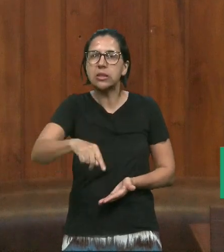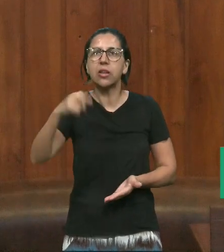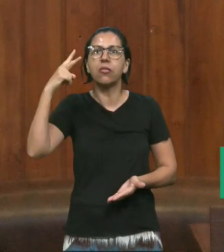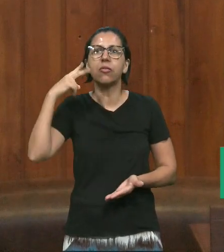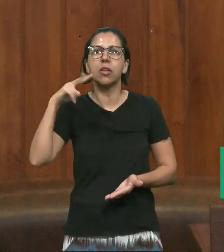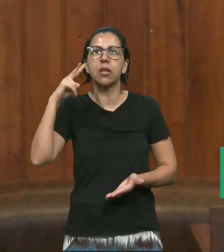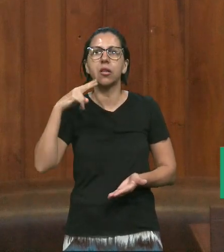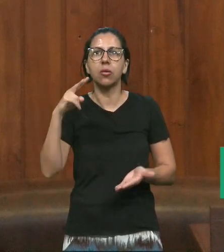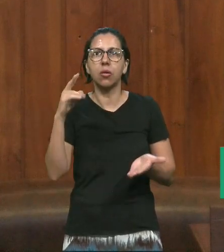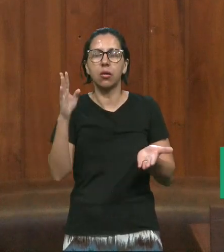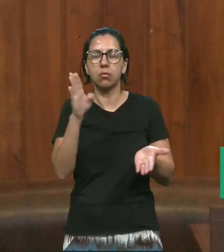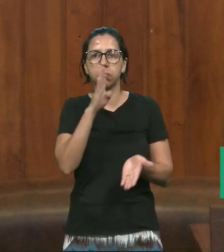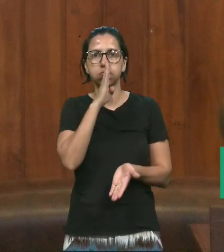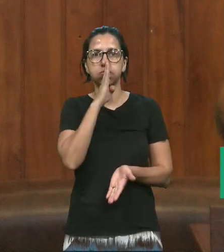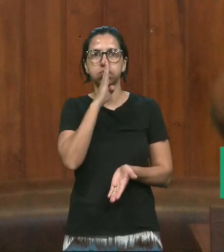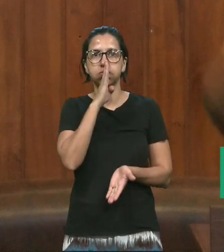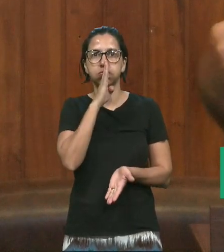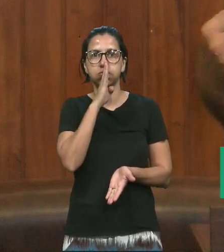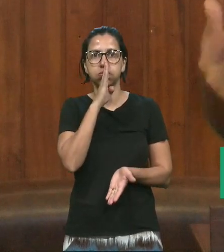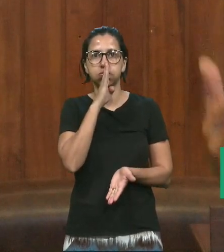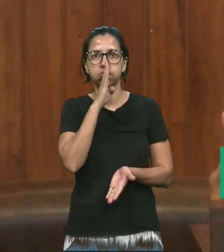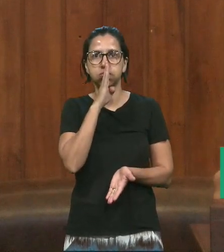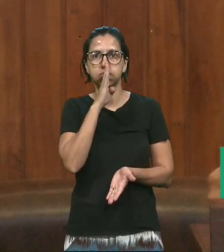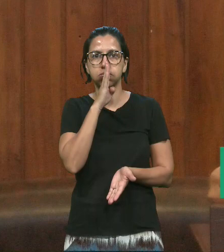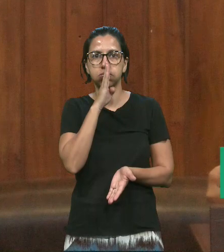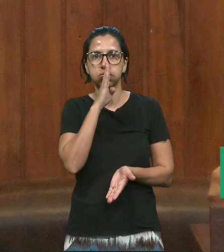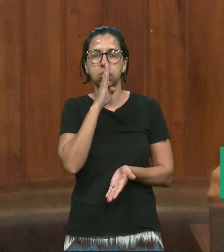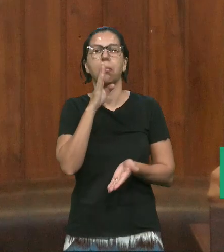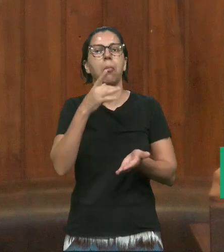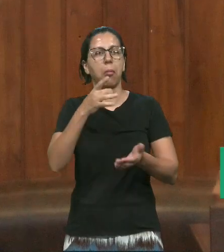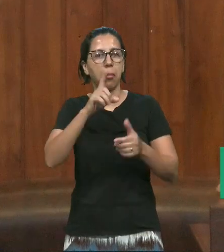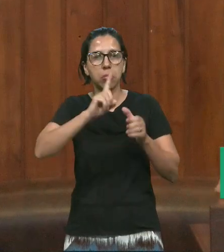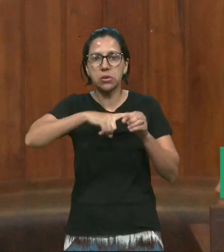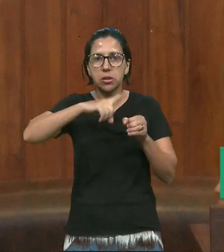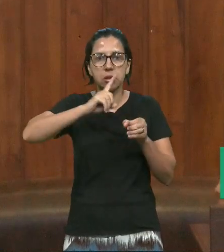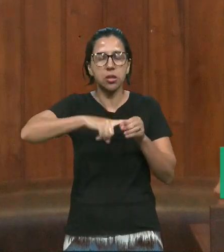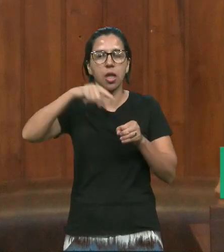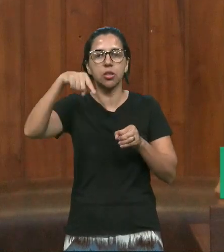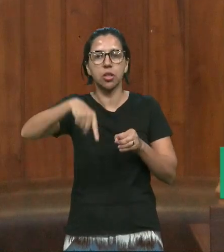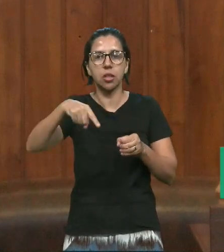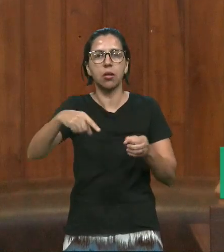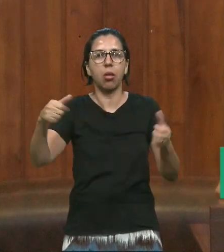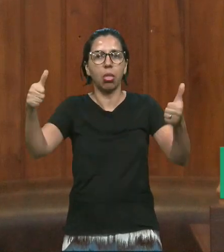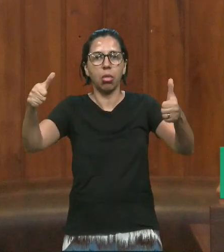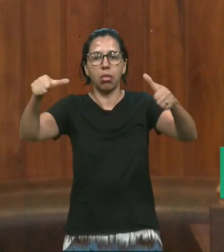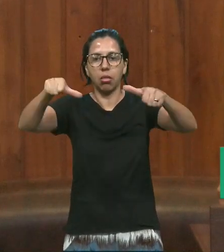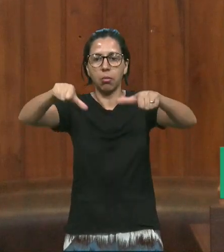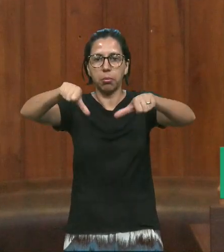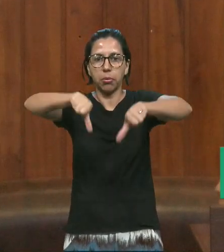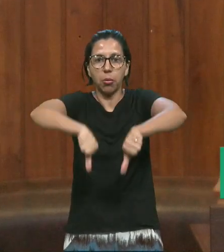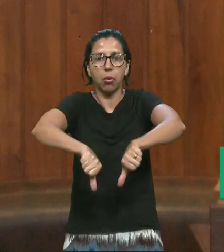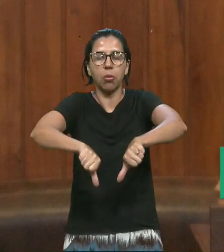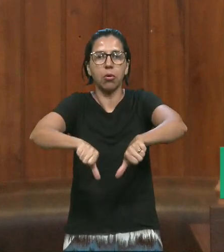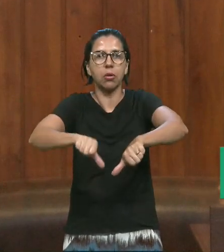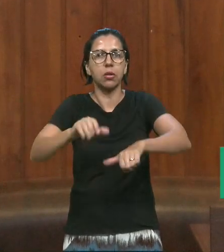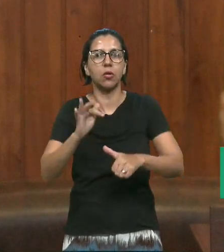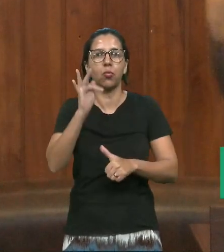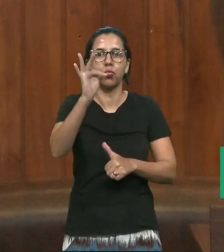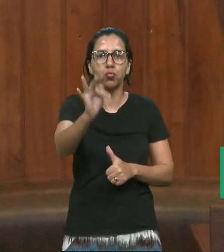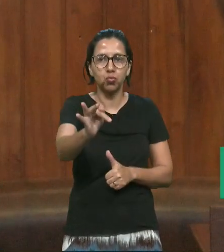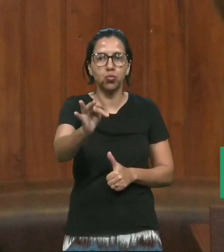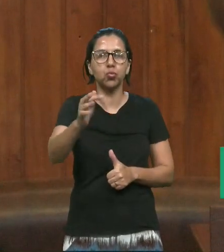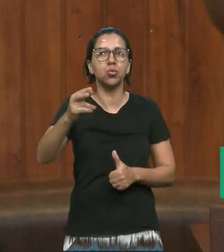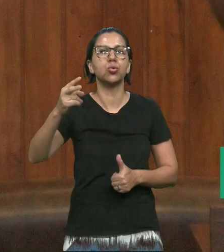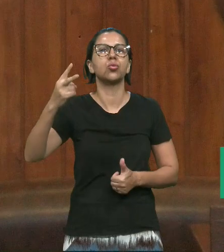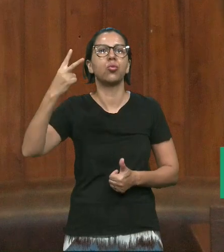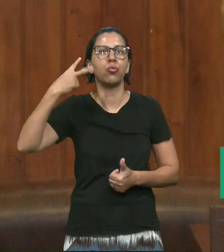de olhos fechados e vendo a nossa cidade afundar. Ele não sabe que esses problemas eles mesmos vão ter que pagar lá na frente.